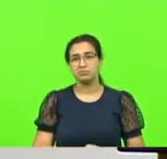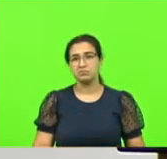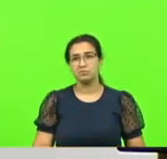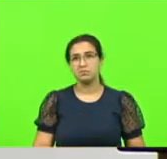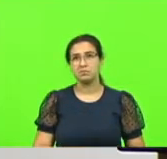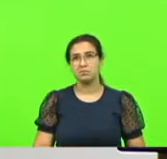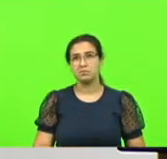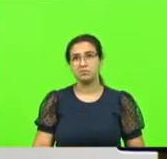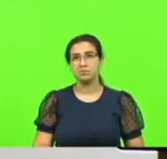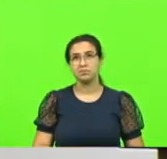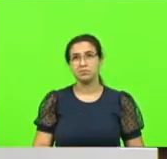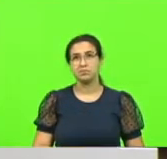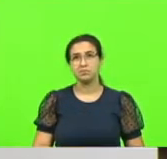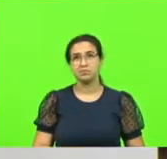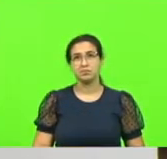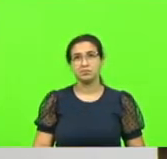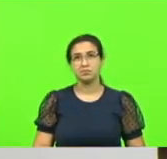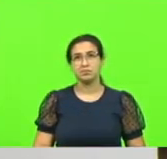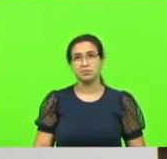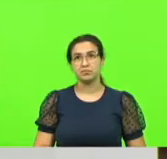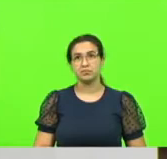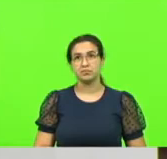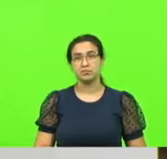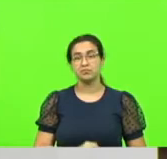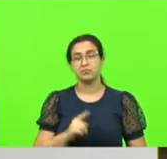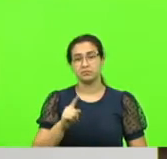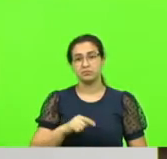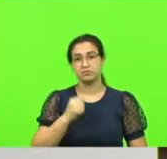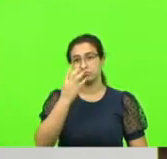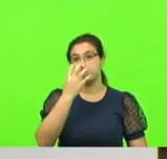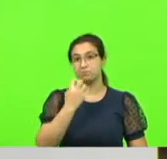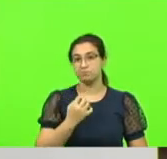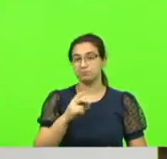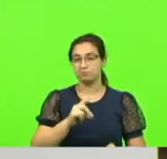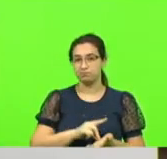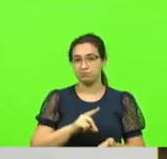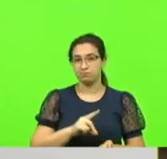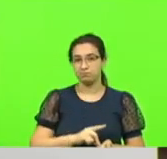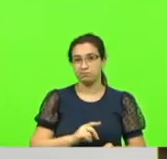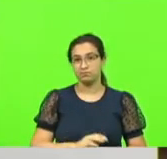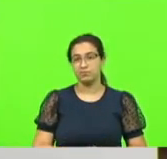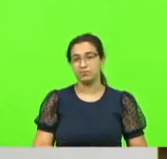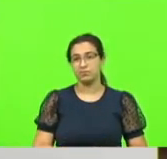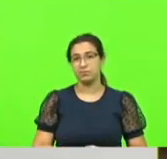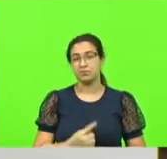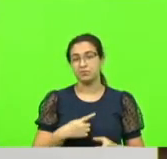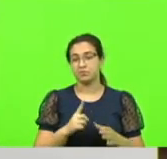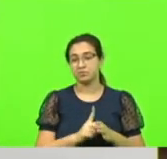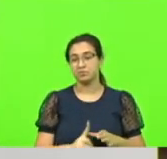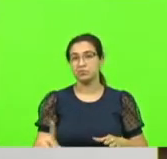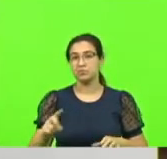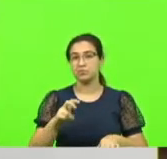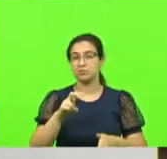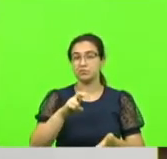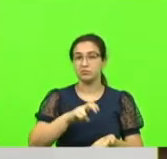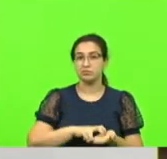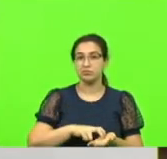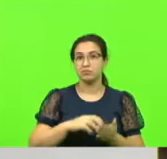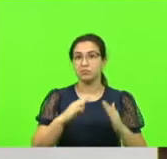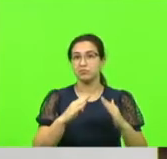manifestação, mas é algo muito sério. Quando eu saí de manhã de casa,